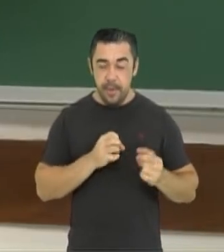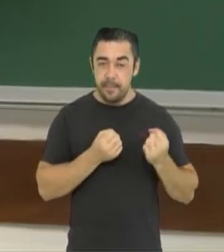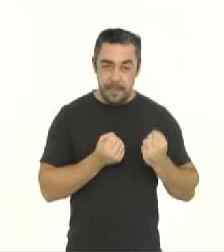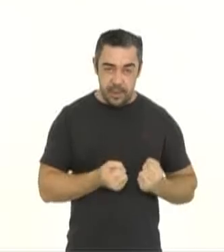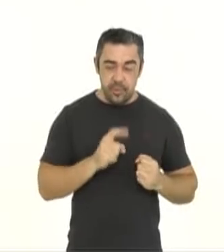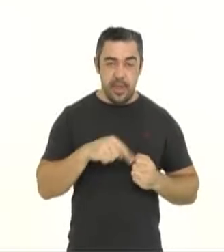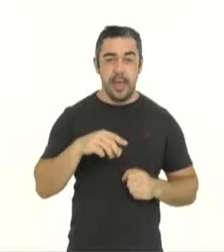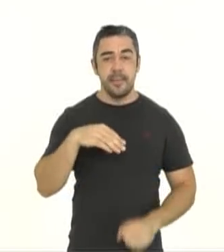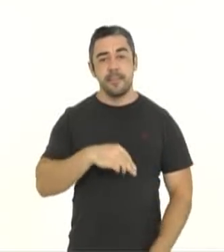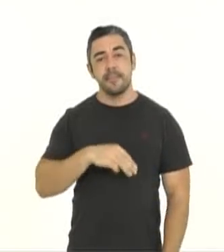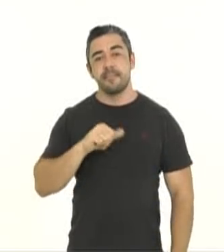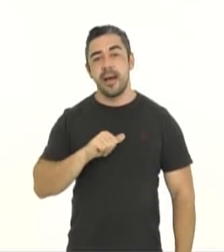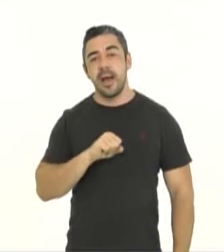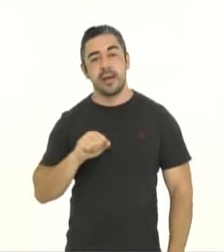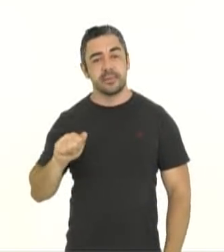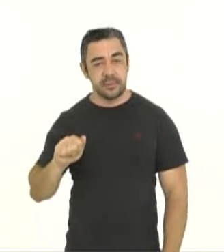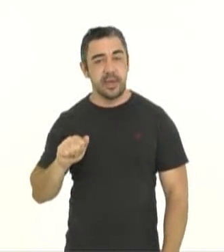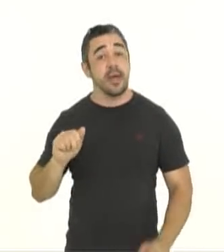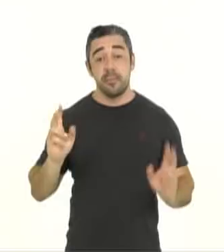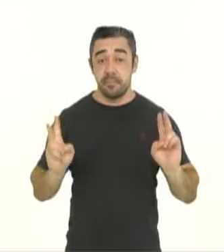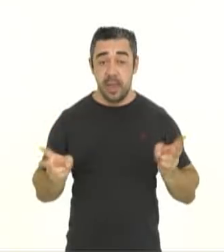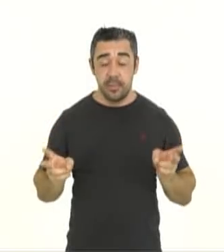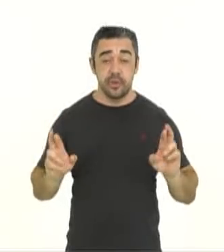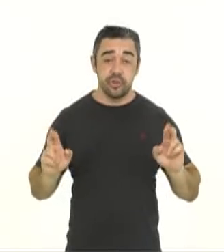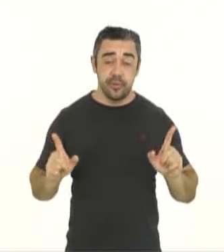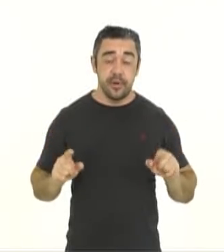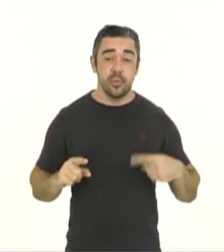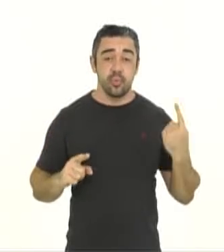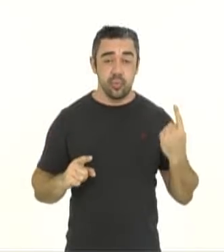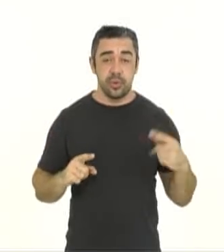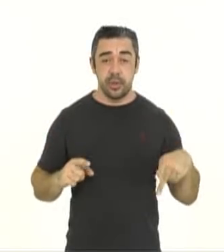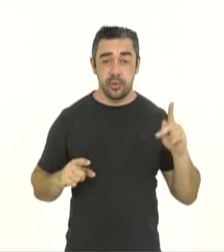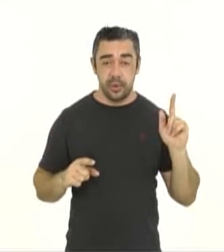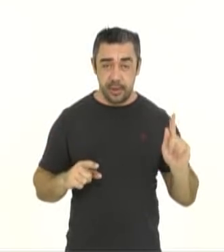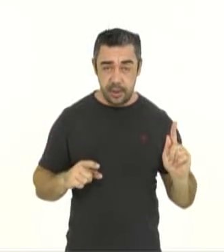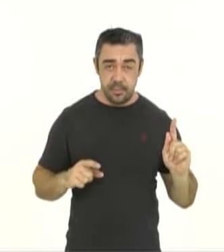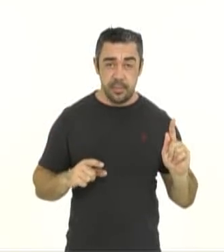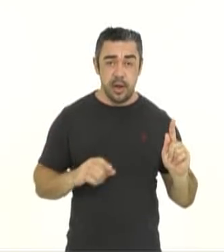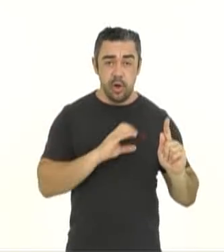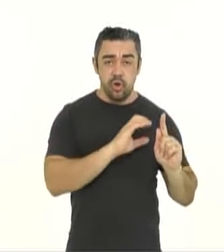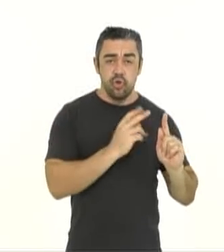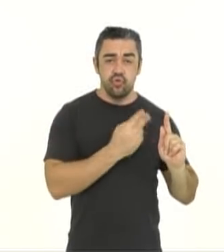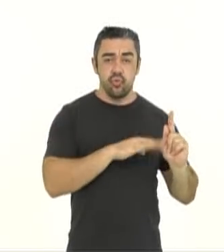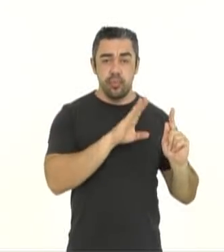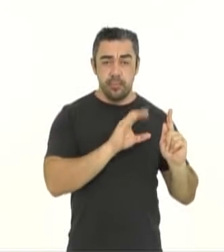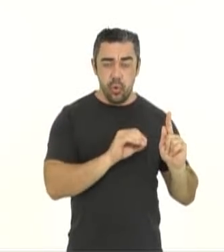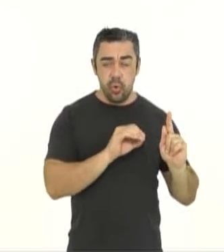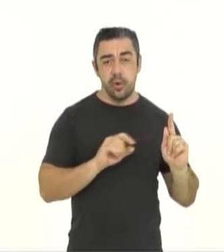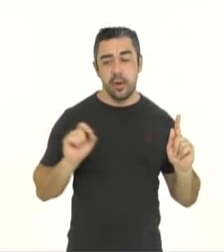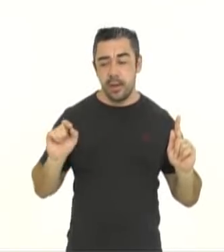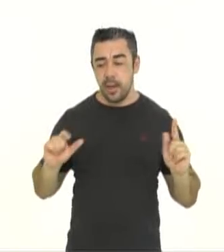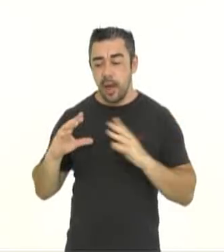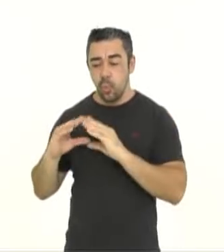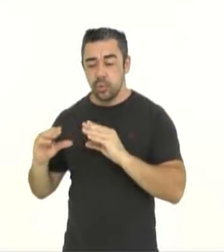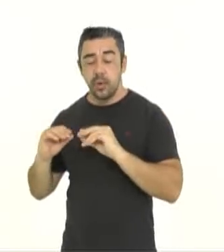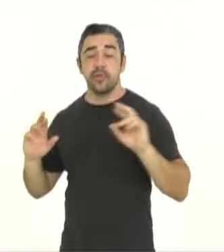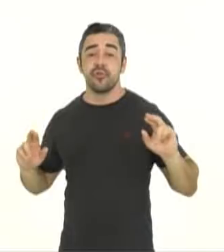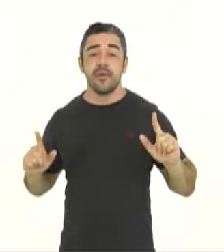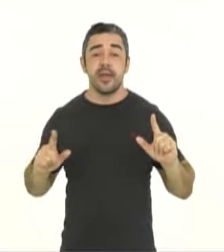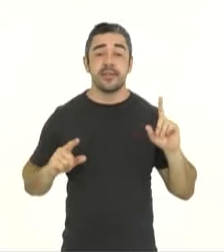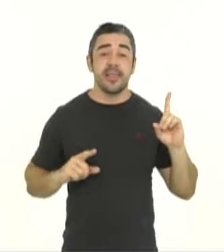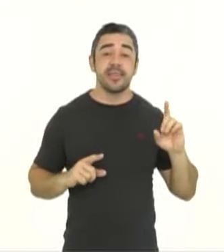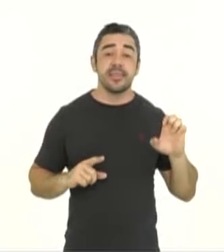massa, é o mesmo. A diferença entre 1 quilo de chumbo e 1 quilo de algodão consiste na densidade, pois 1 quilo de